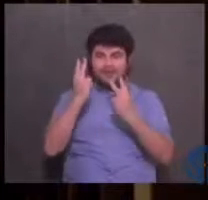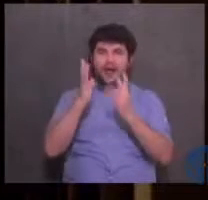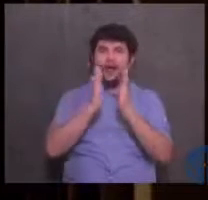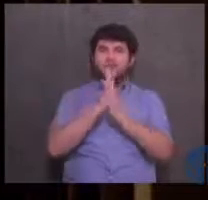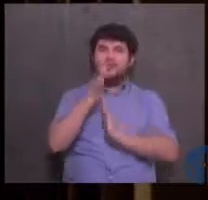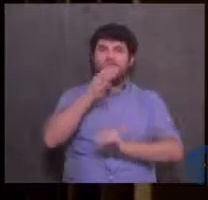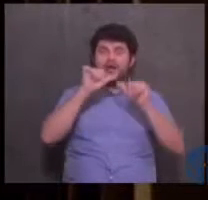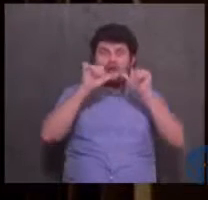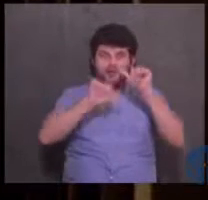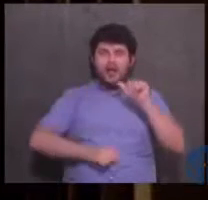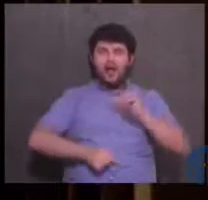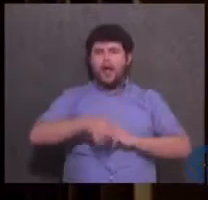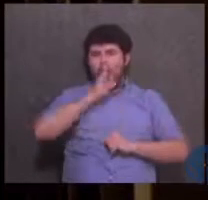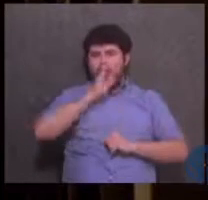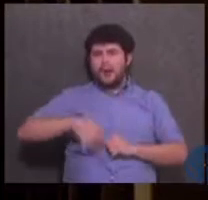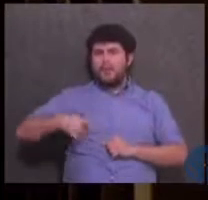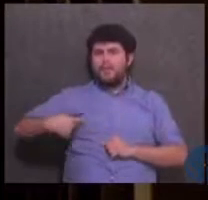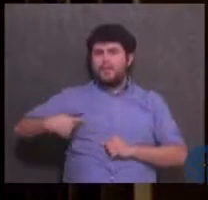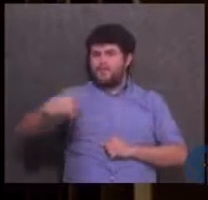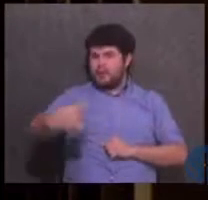la cumplen.